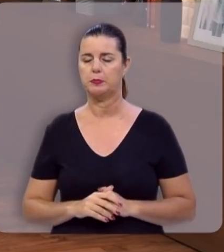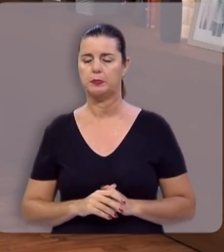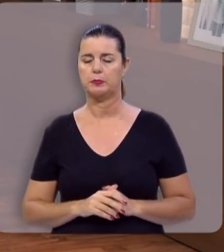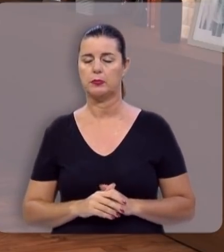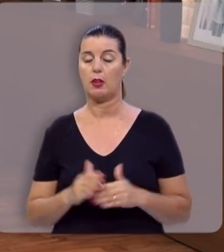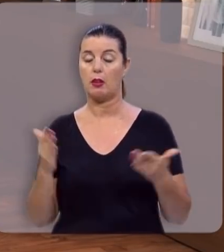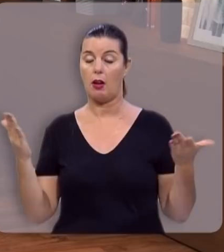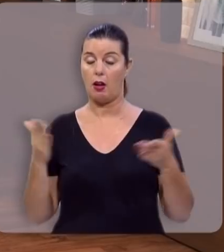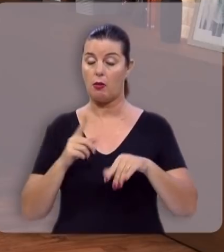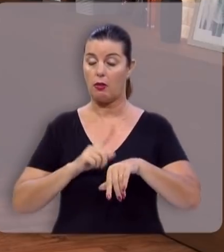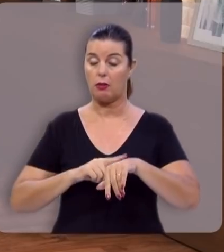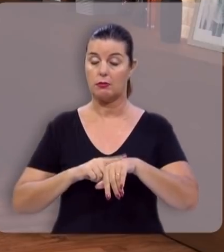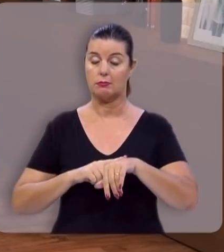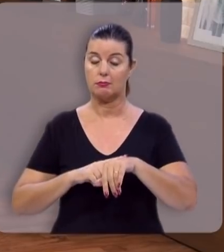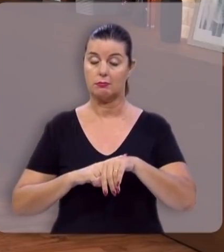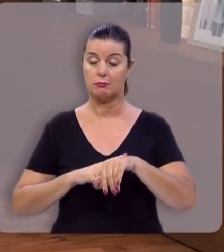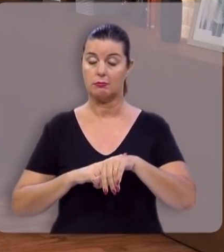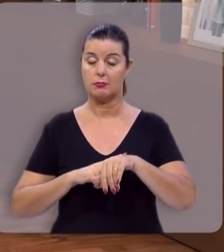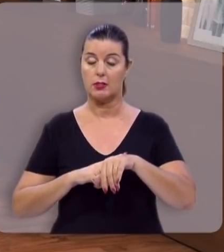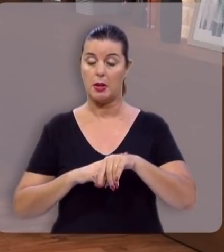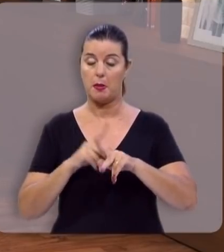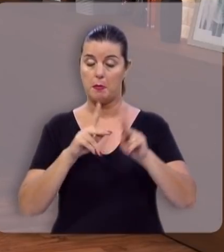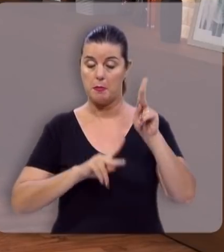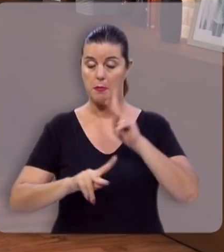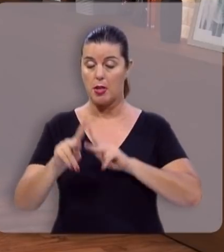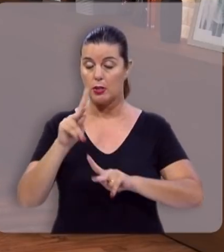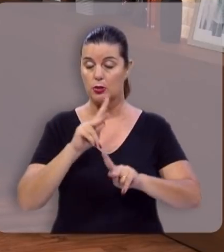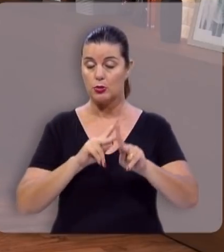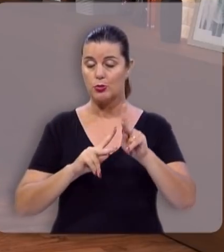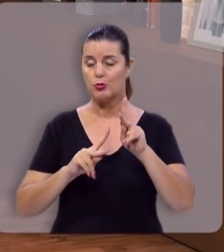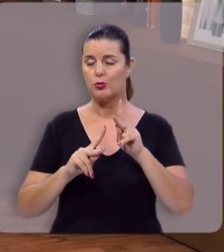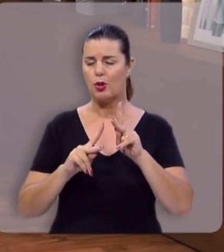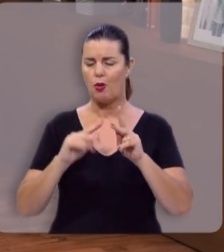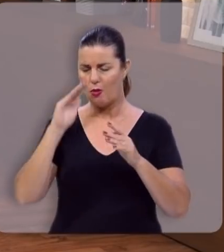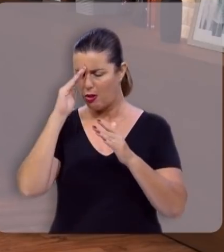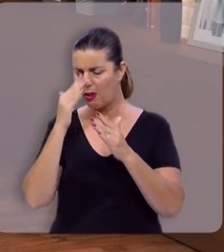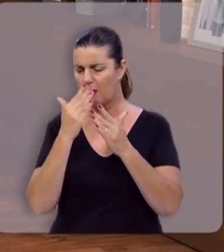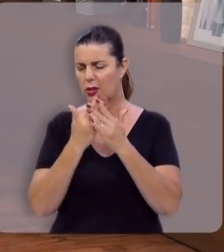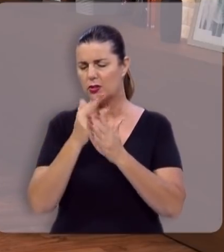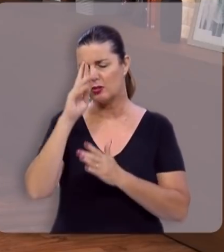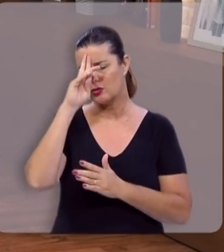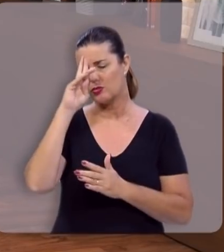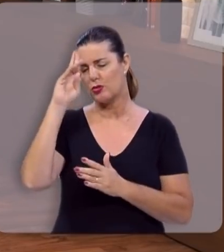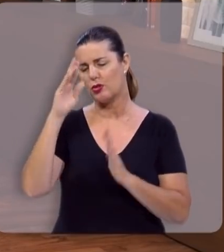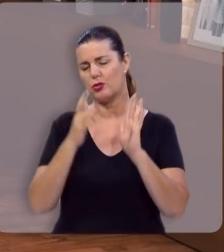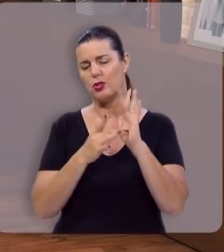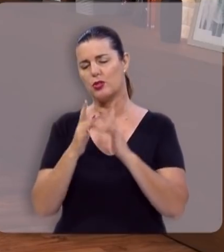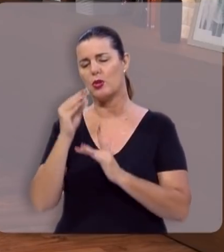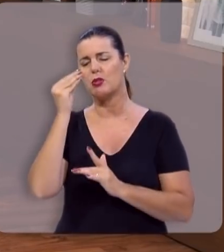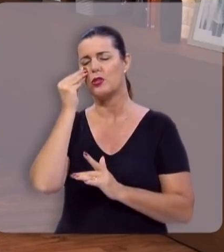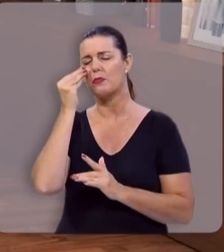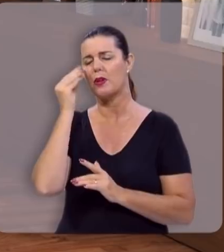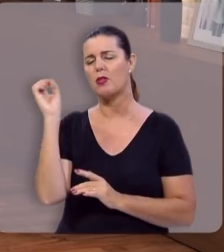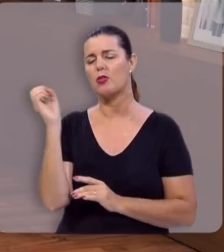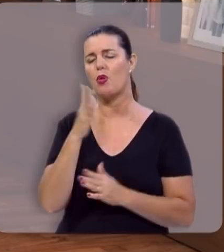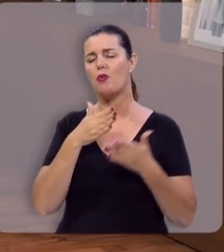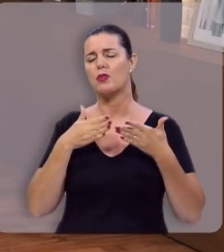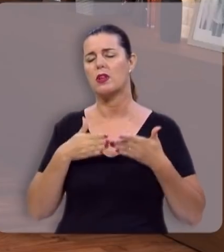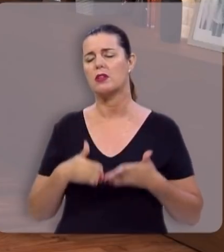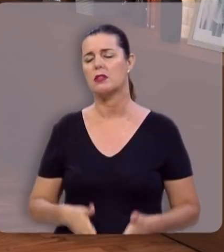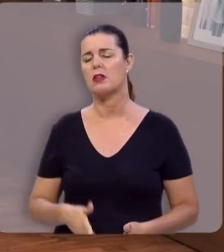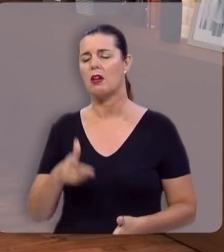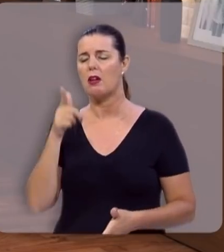agora mesmo, Deus, estas pessoas que estão crendo no Senhor Jesus, experimentando o novo nascimento,